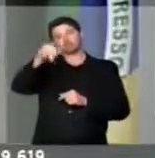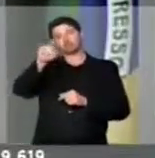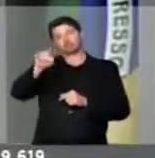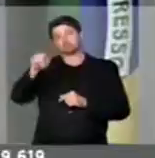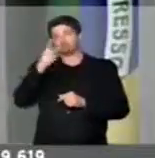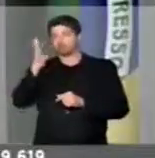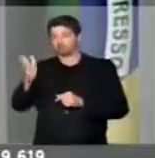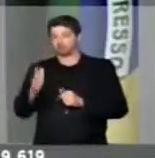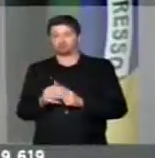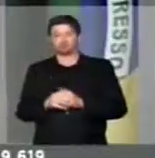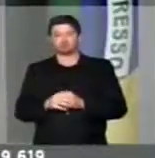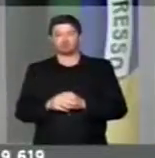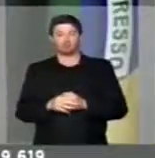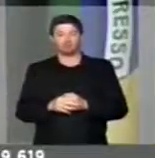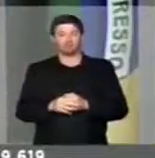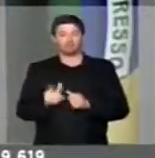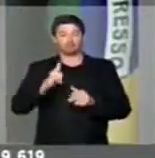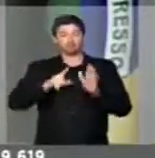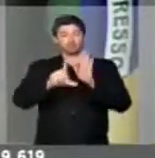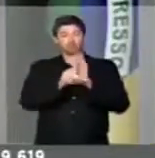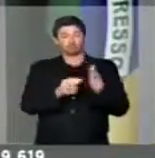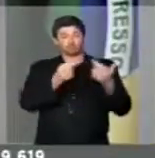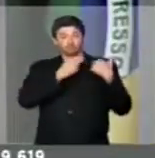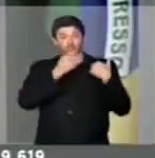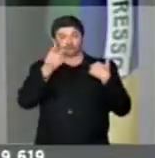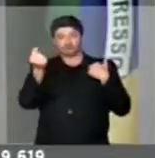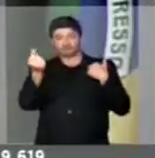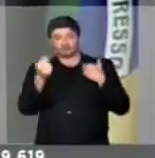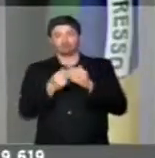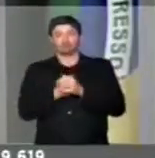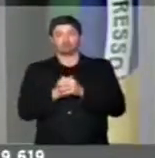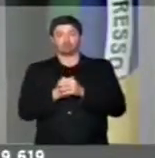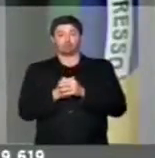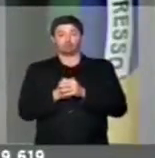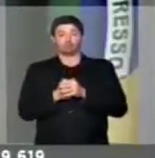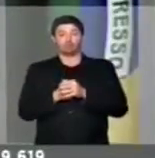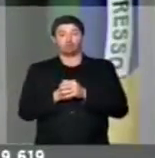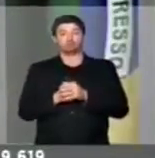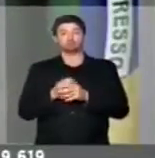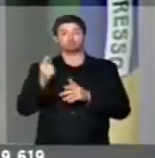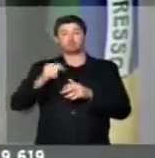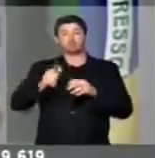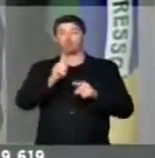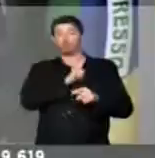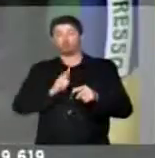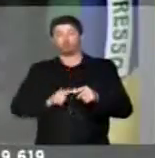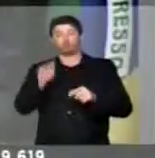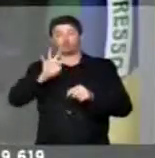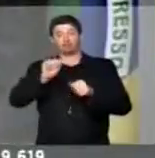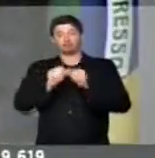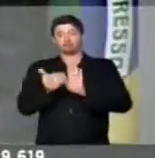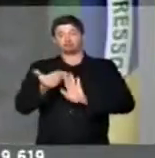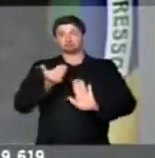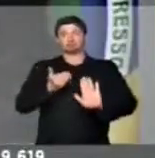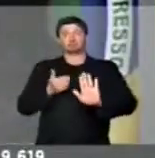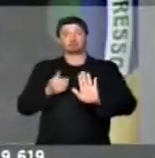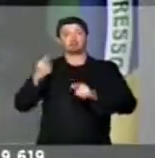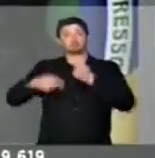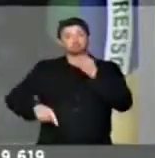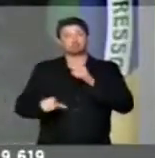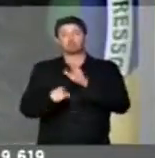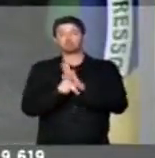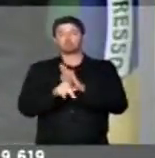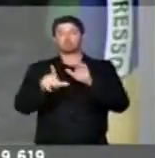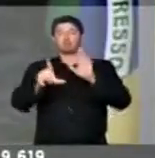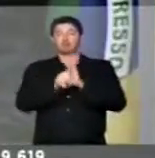eu citei. Tem a lei de responsabilidade fiscal, que são os recuos do governo federal na lei de